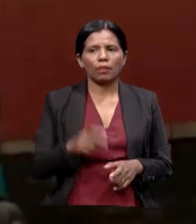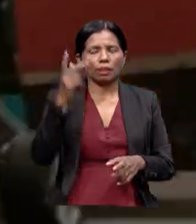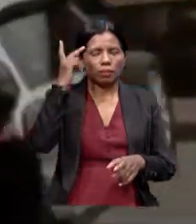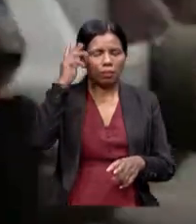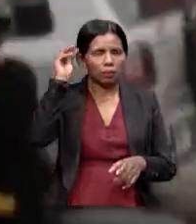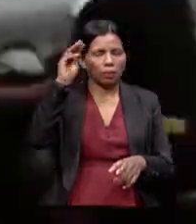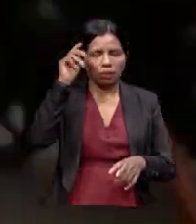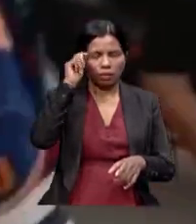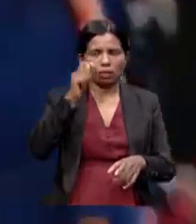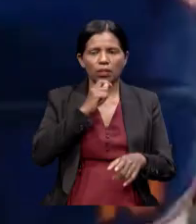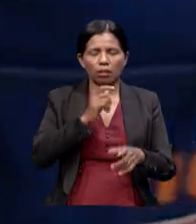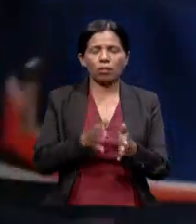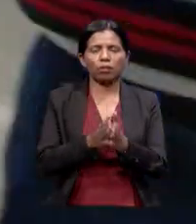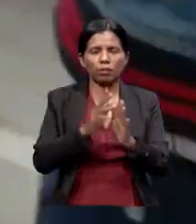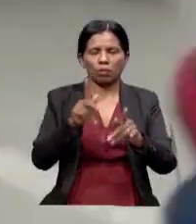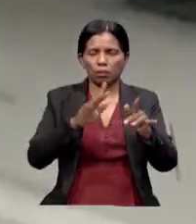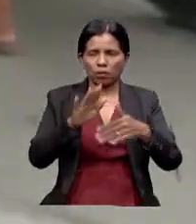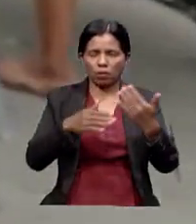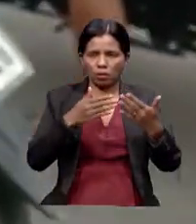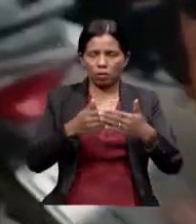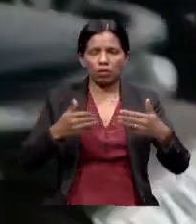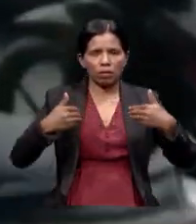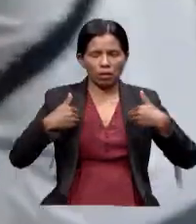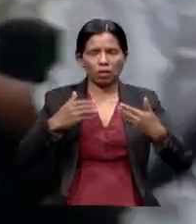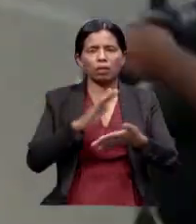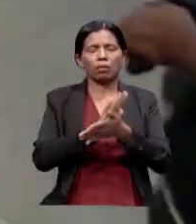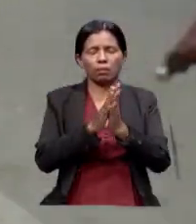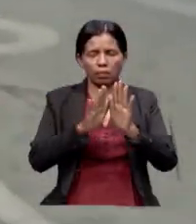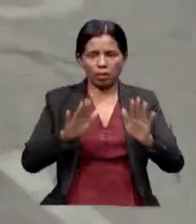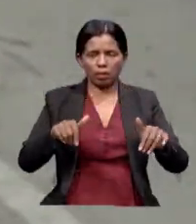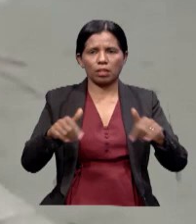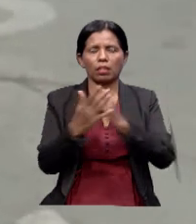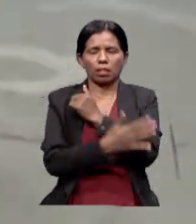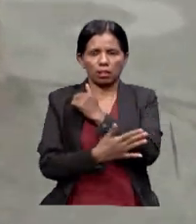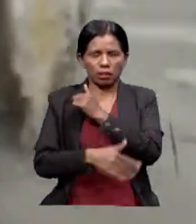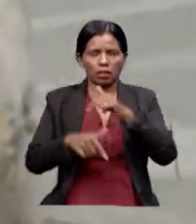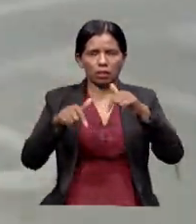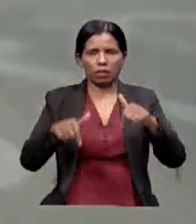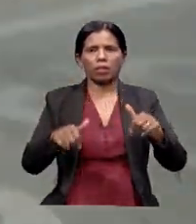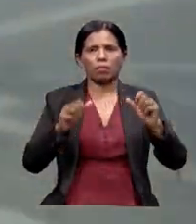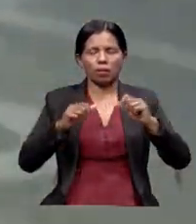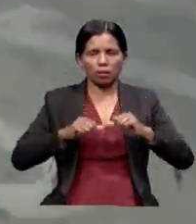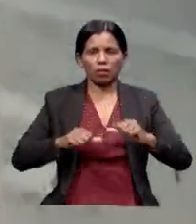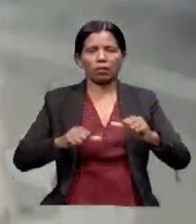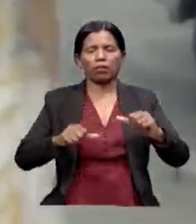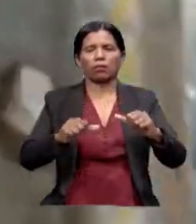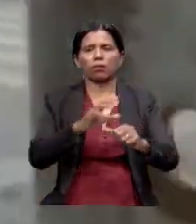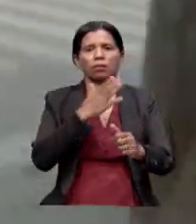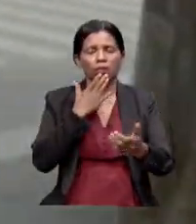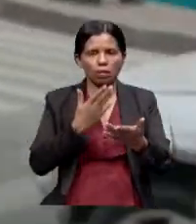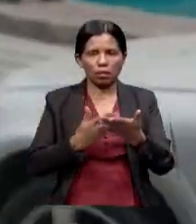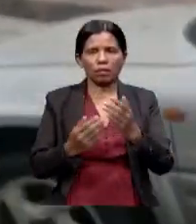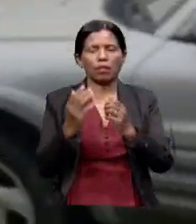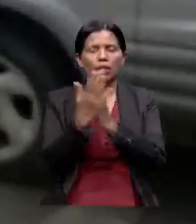Primeiro-Ministro Toro Matanrua, com o cidadão Roto, a tocaria na fata unidade no paz e a Railara, não é bem contribuir para a estabilidade nacional